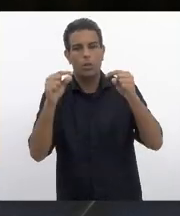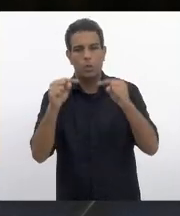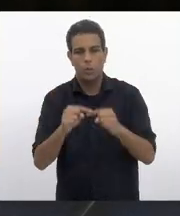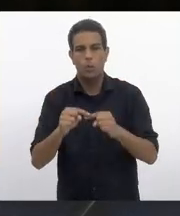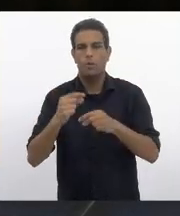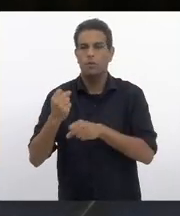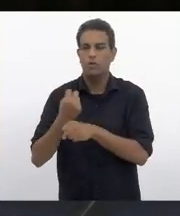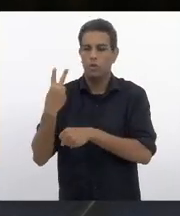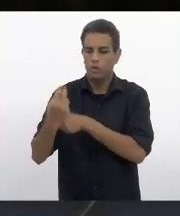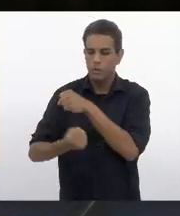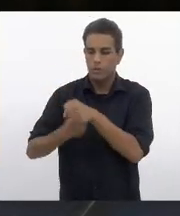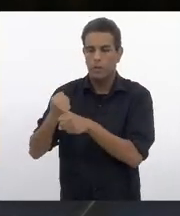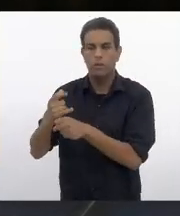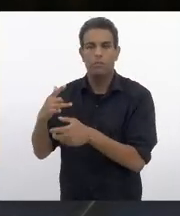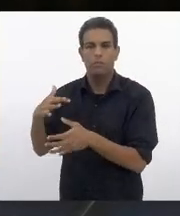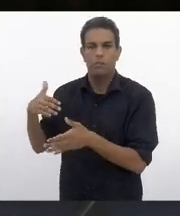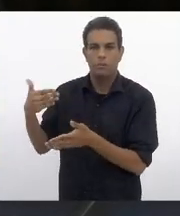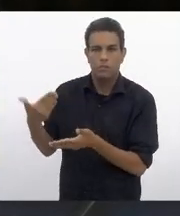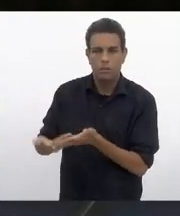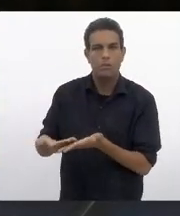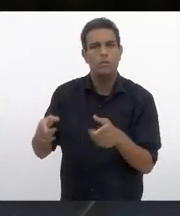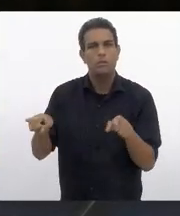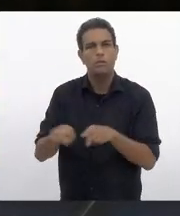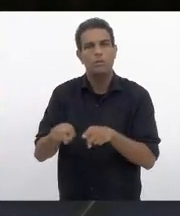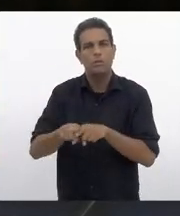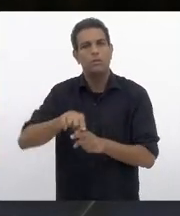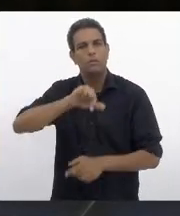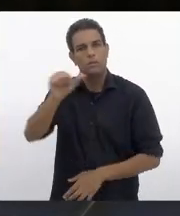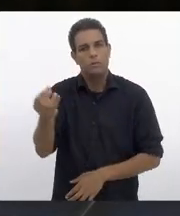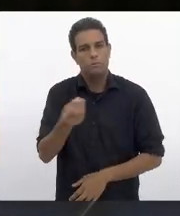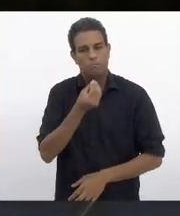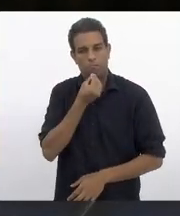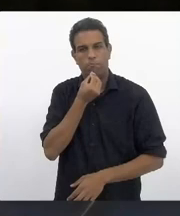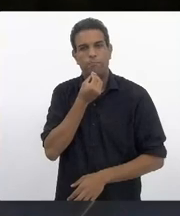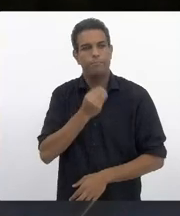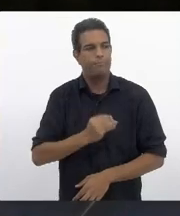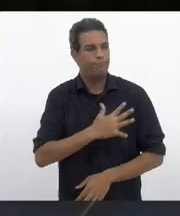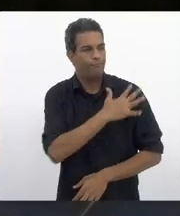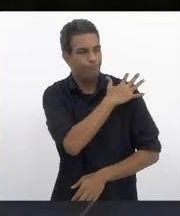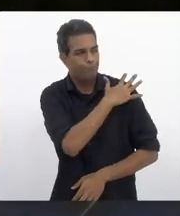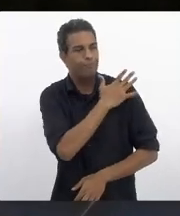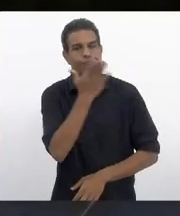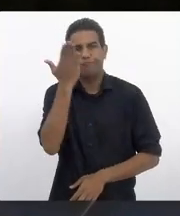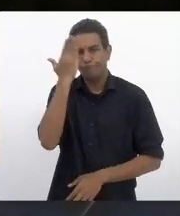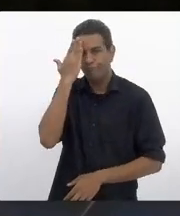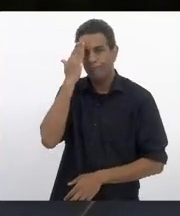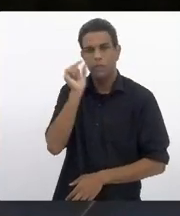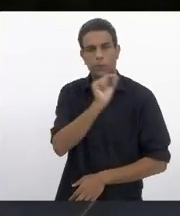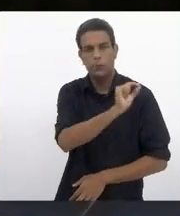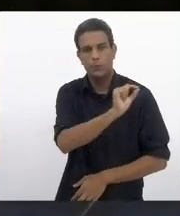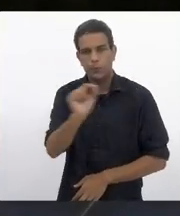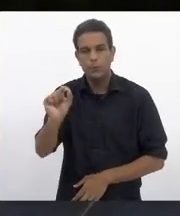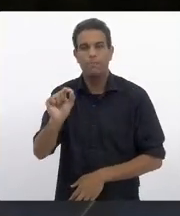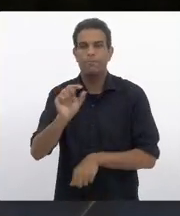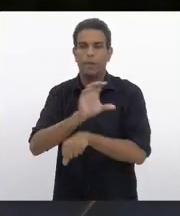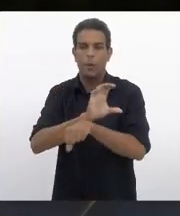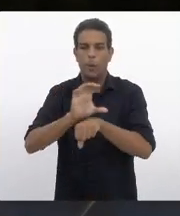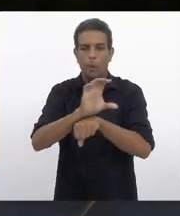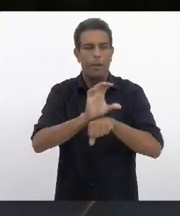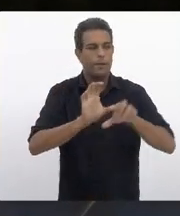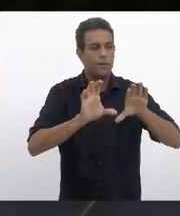longo desses 2 anos, mas eu tive chance de ir lá no Corpo de Bombeiros, assim que a gente soube dessa